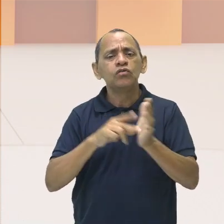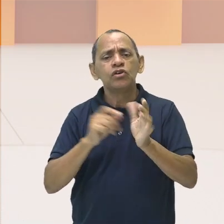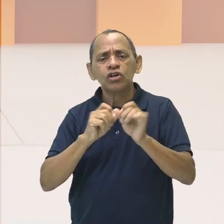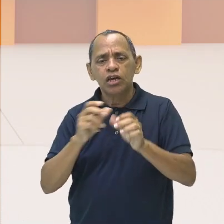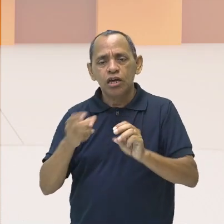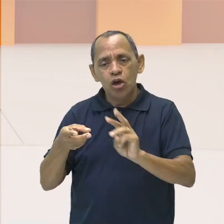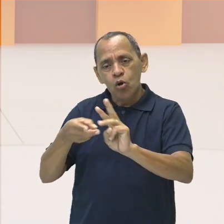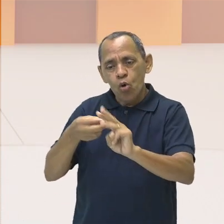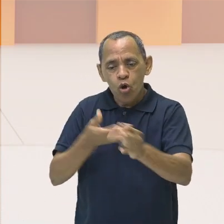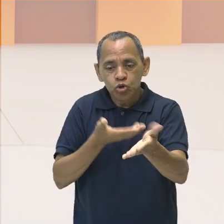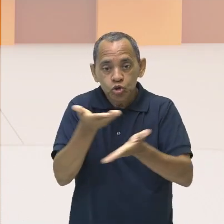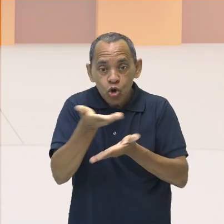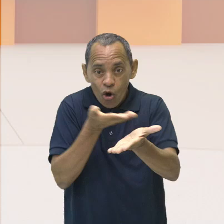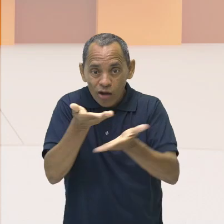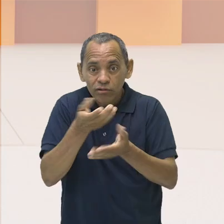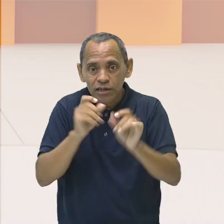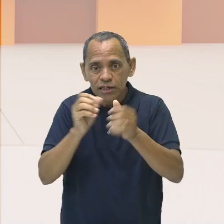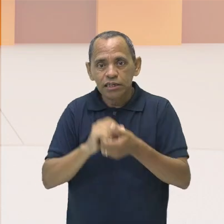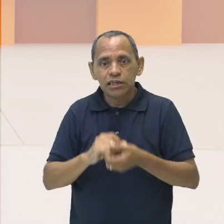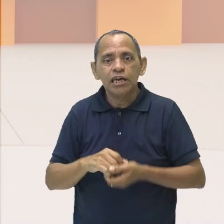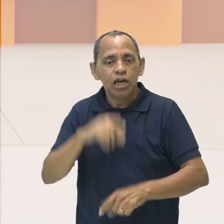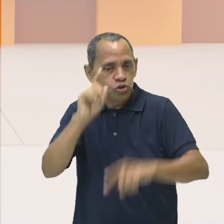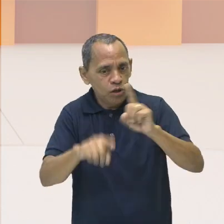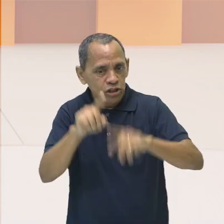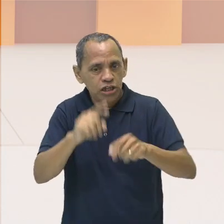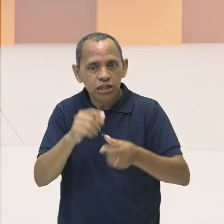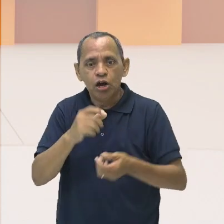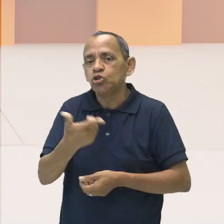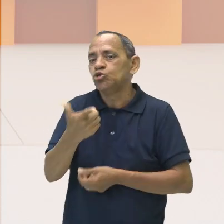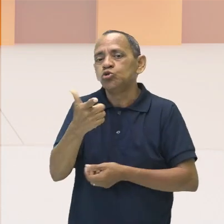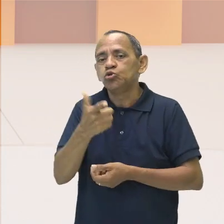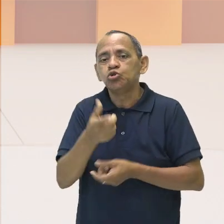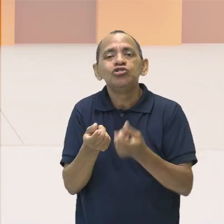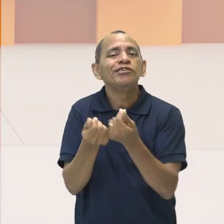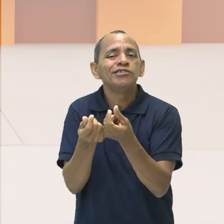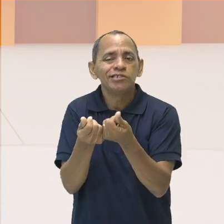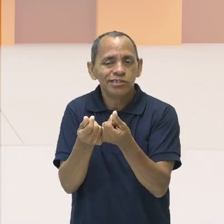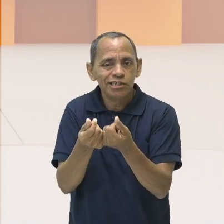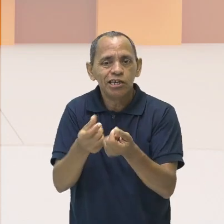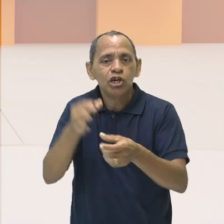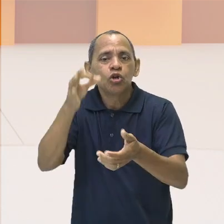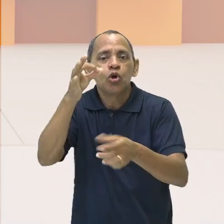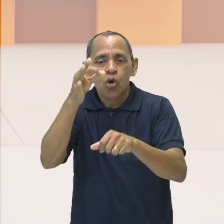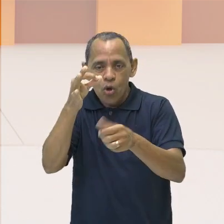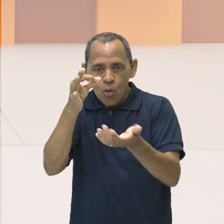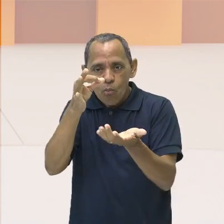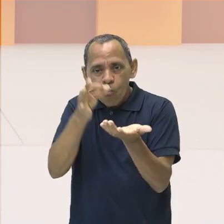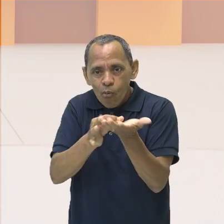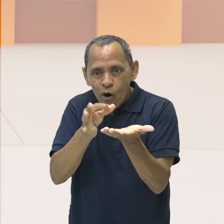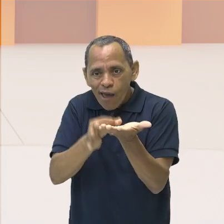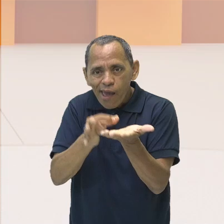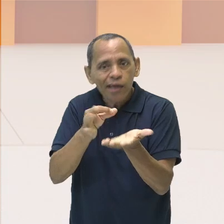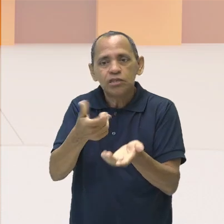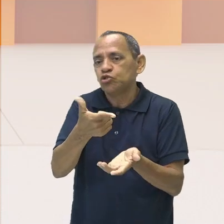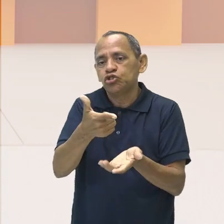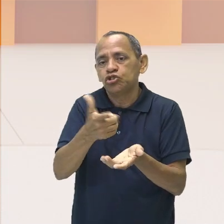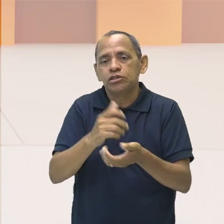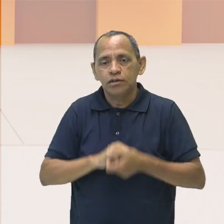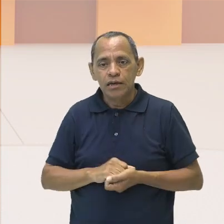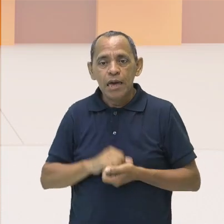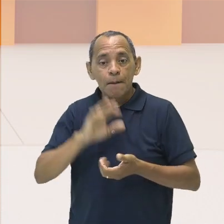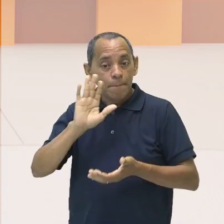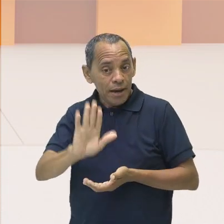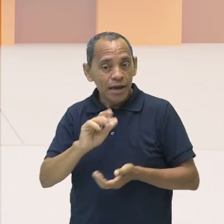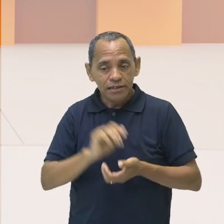justamente a troca de mercadorias. Não havia dinheiro, não havia moeda nesse sistema de troca entre os